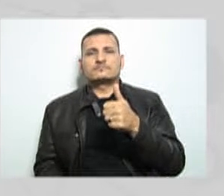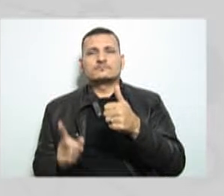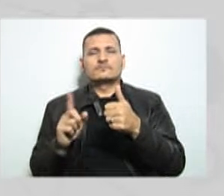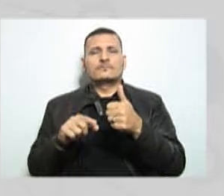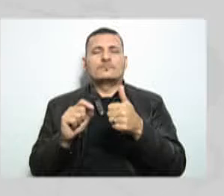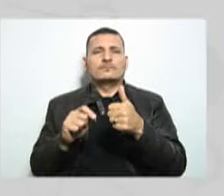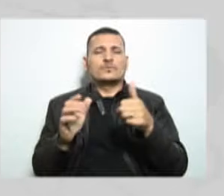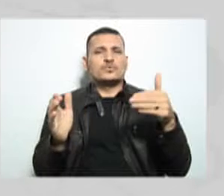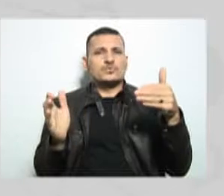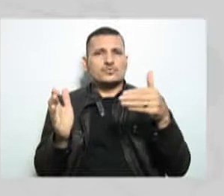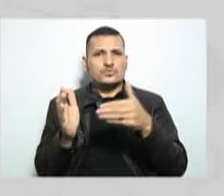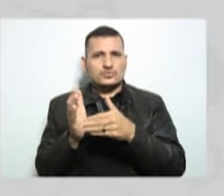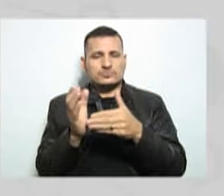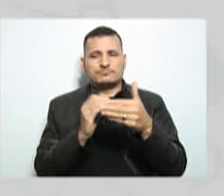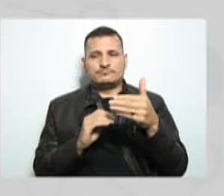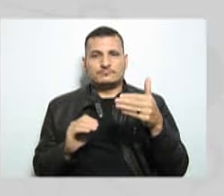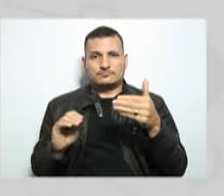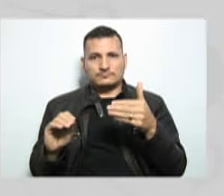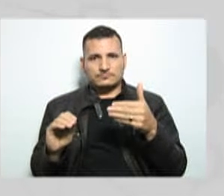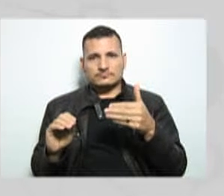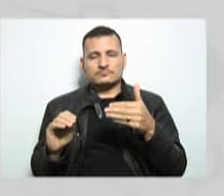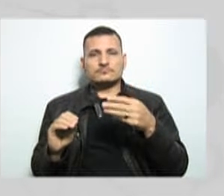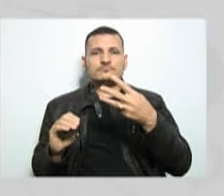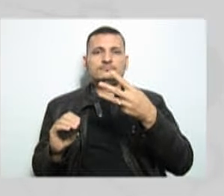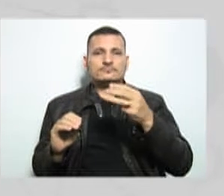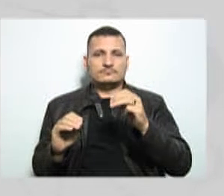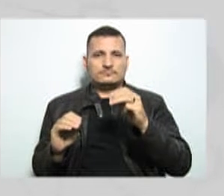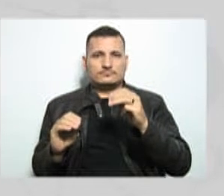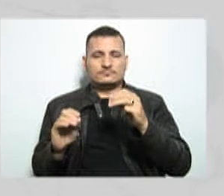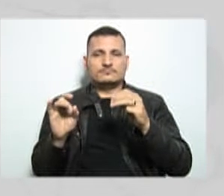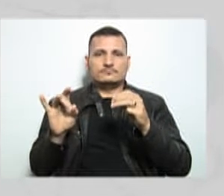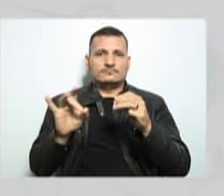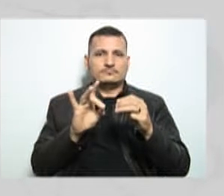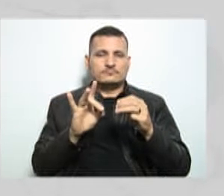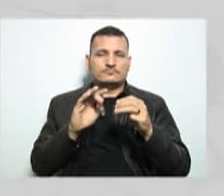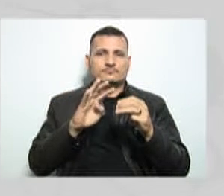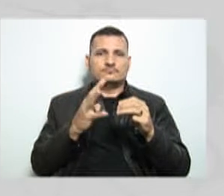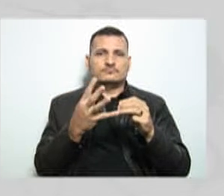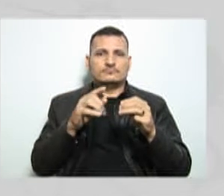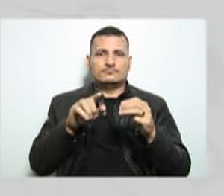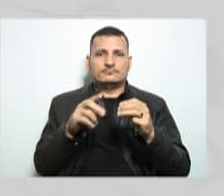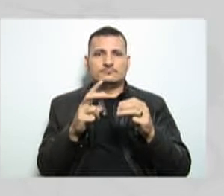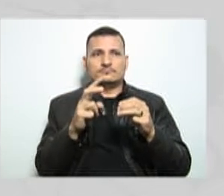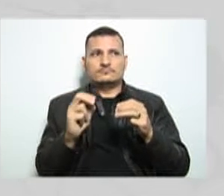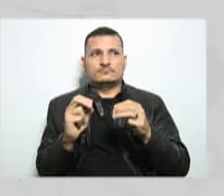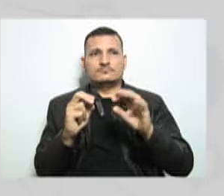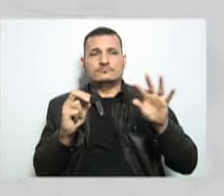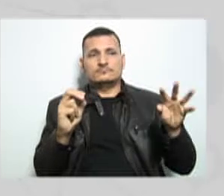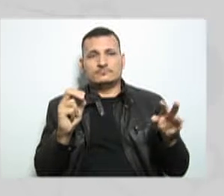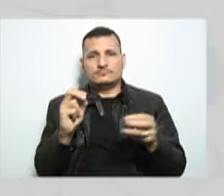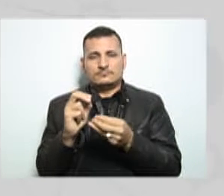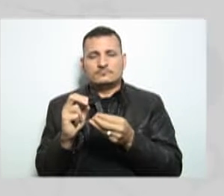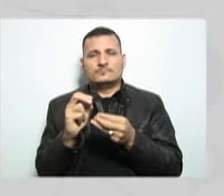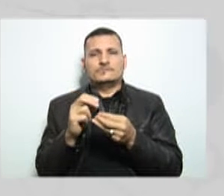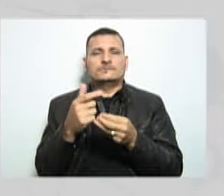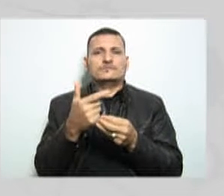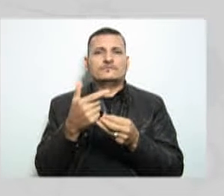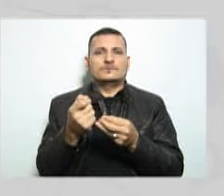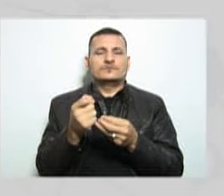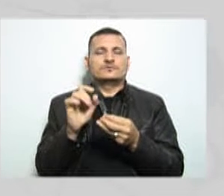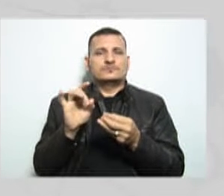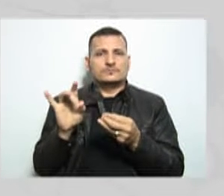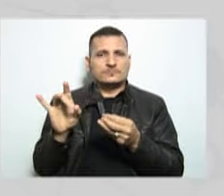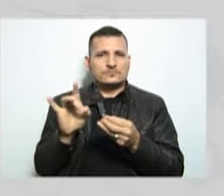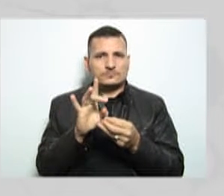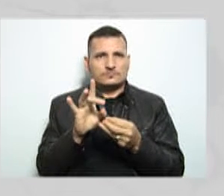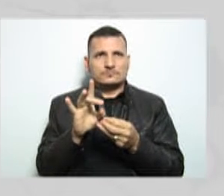entrou, certo? De 30 unidades a 4,50. E acrescento mais 20 unidades